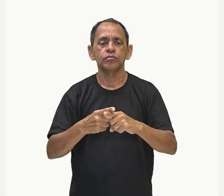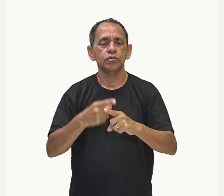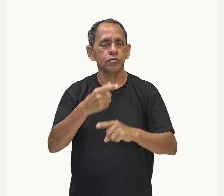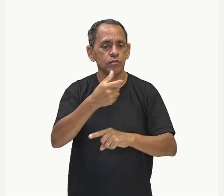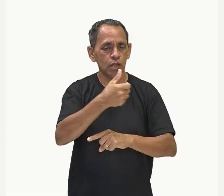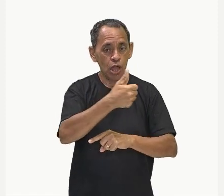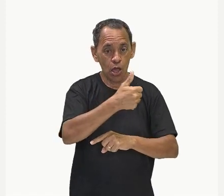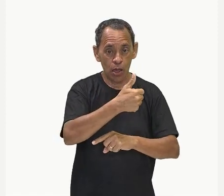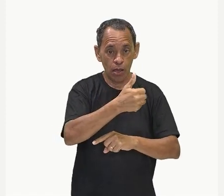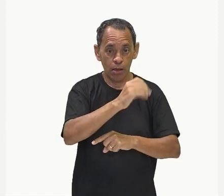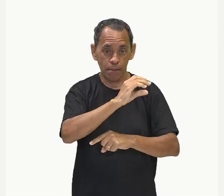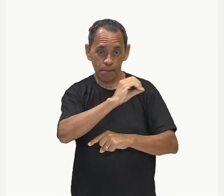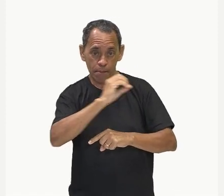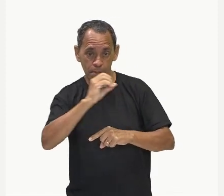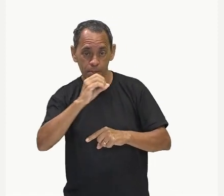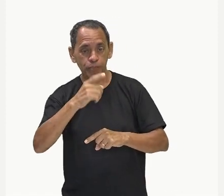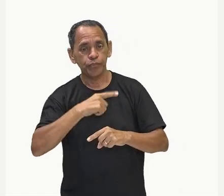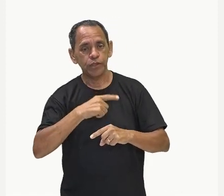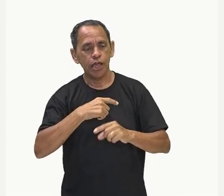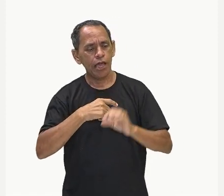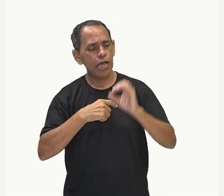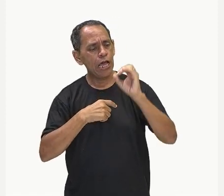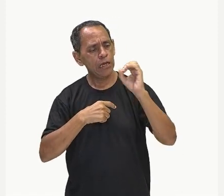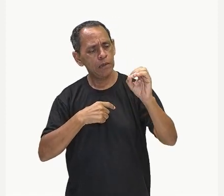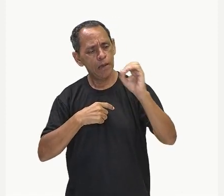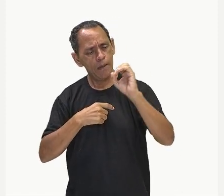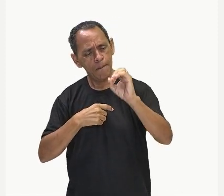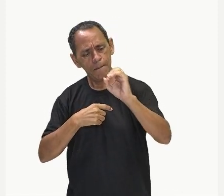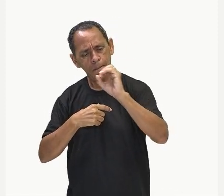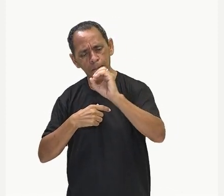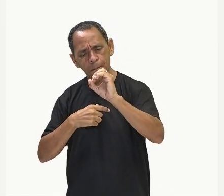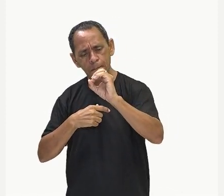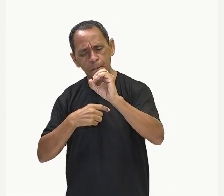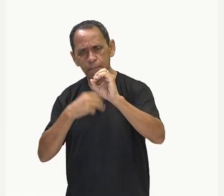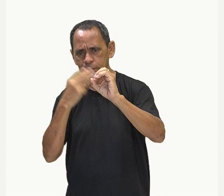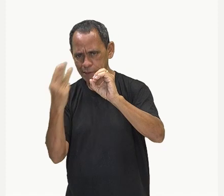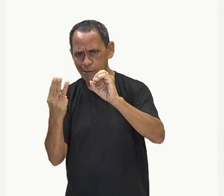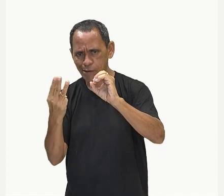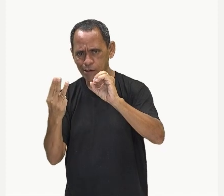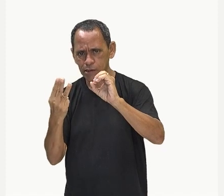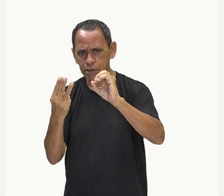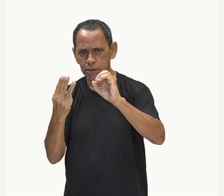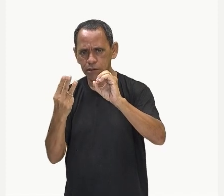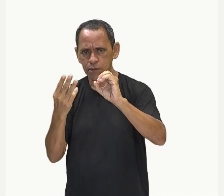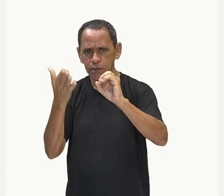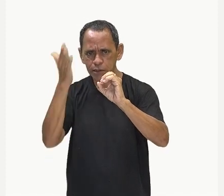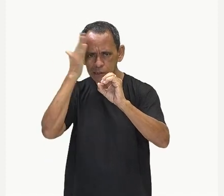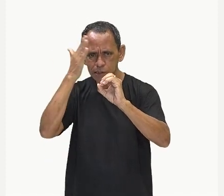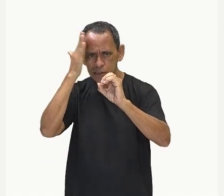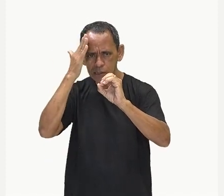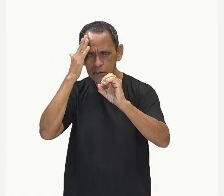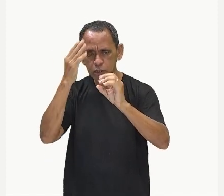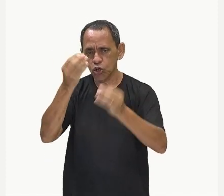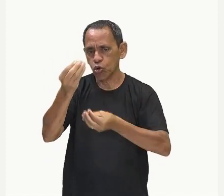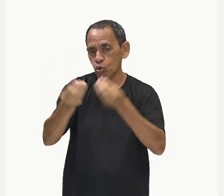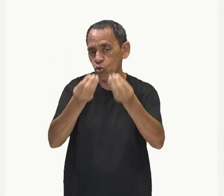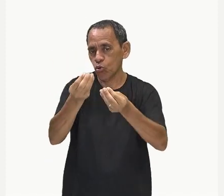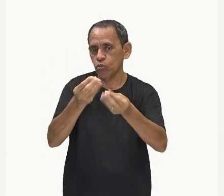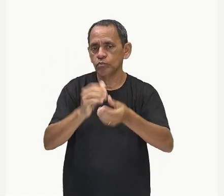Então, eu colocando ele na base 10, ele vai ser 10 ao cubo, já que ele